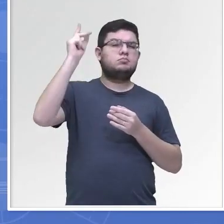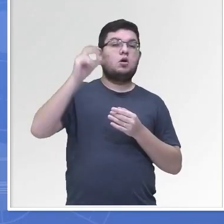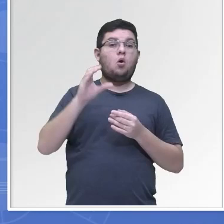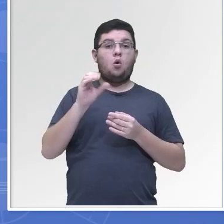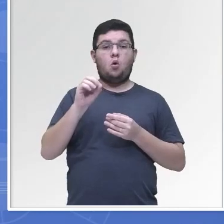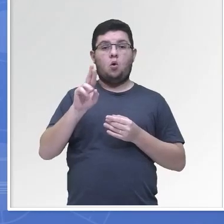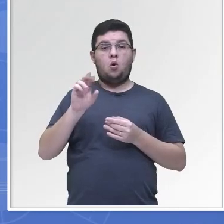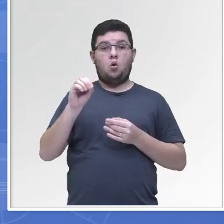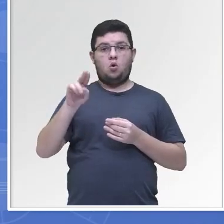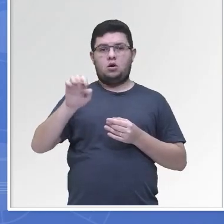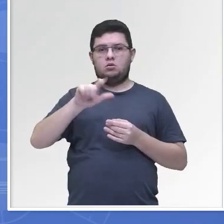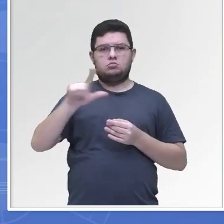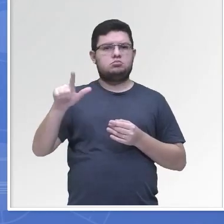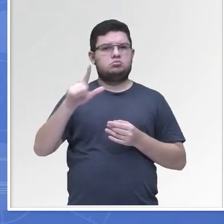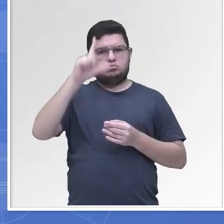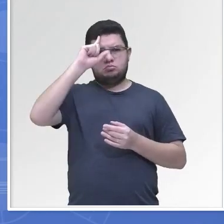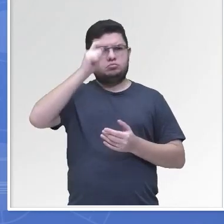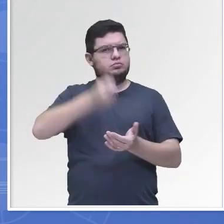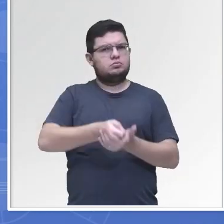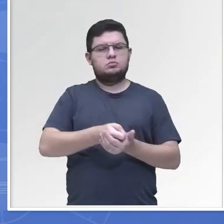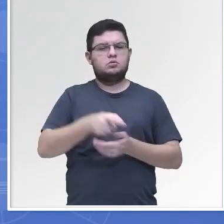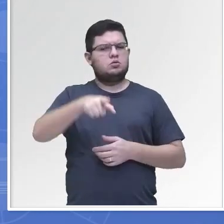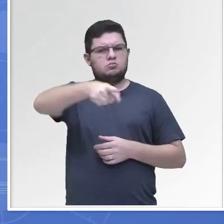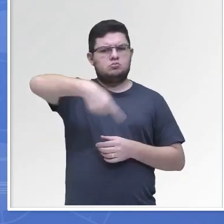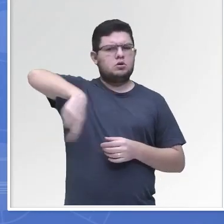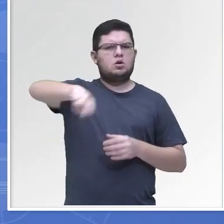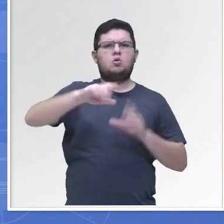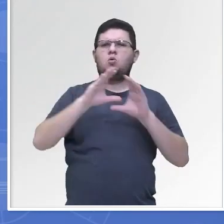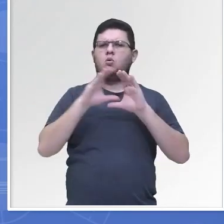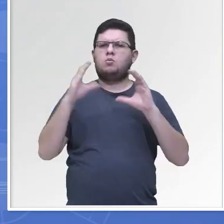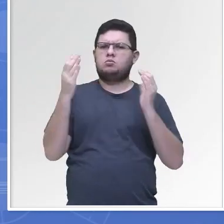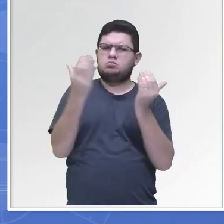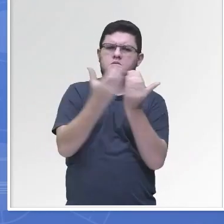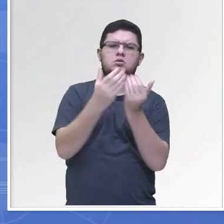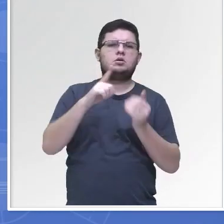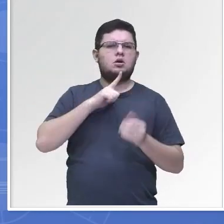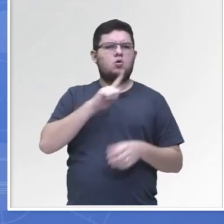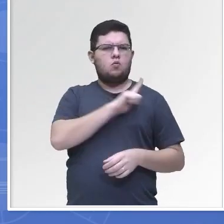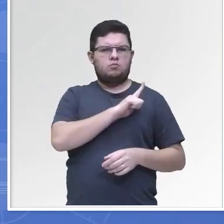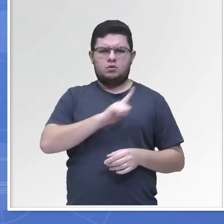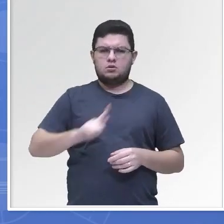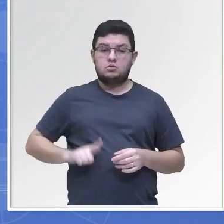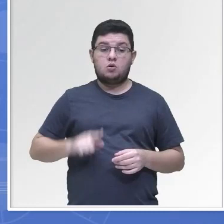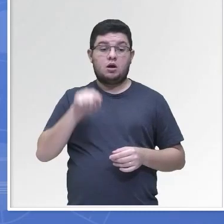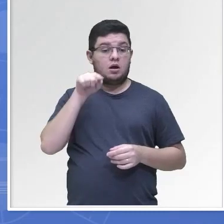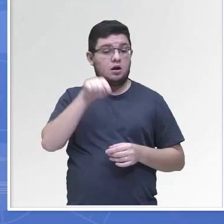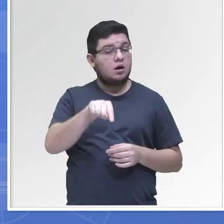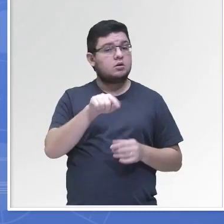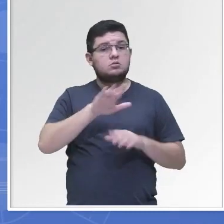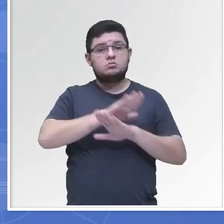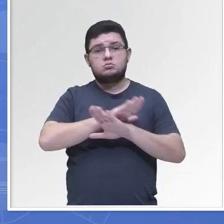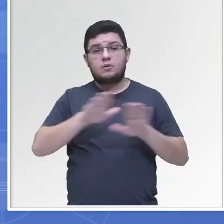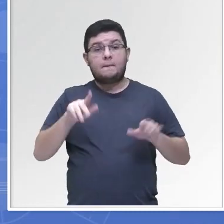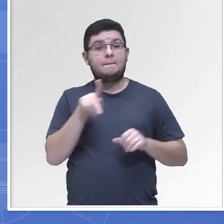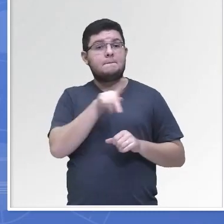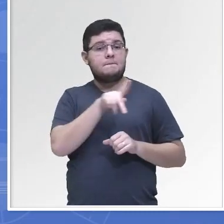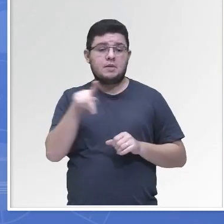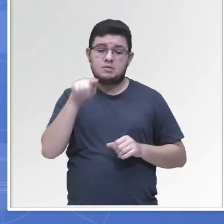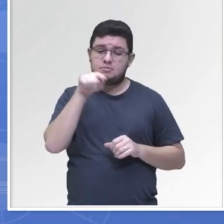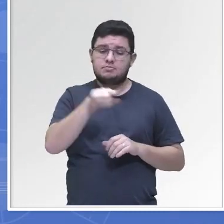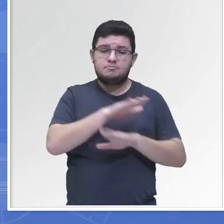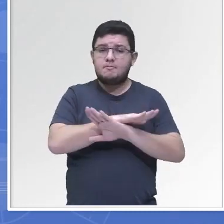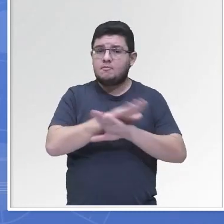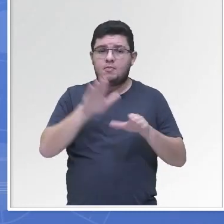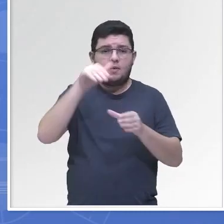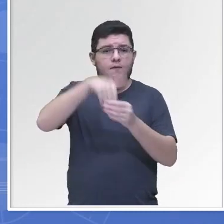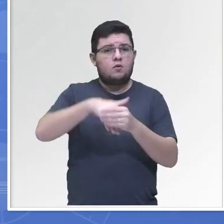determina, ele diz à sua comunidade: olha, o candidato a governador é esse, o candidato a presidente é esse. E